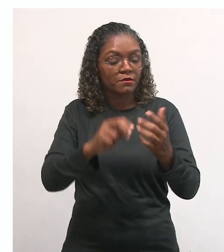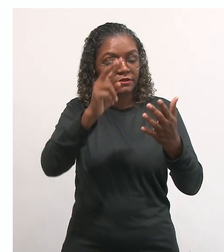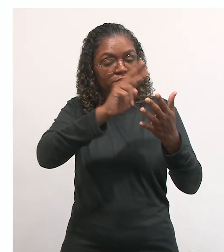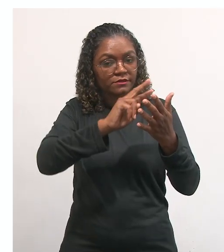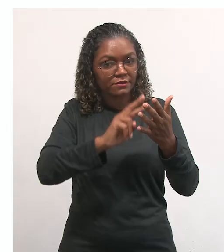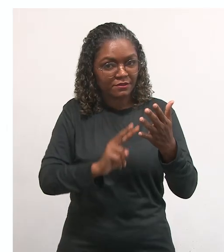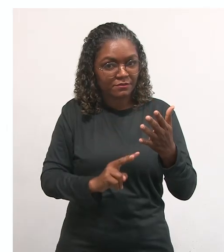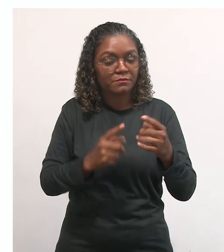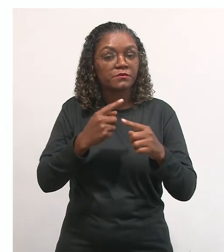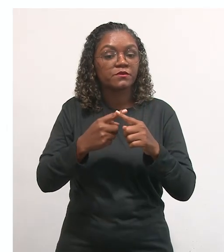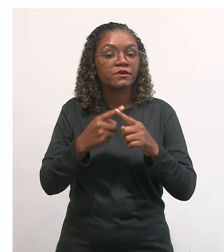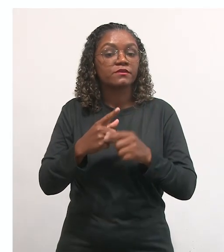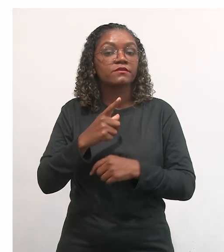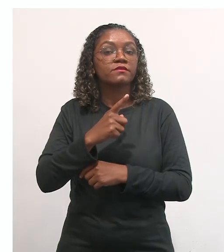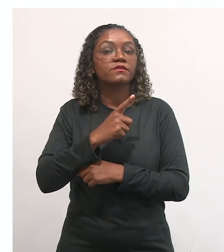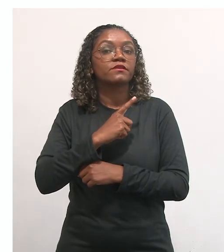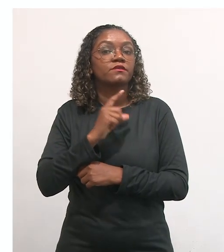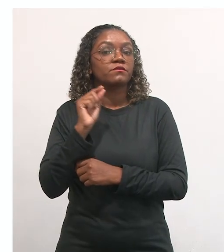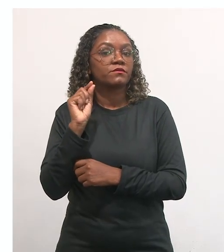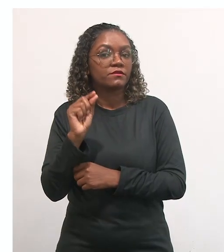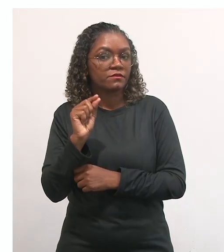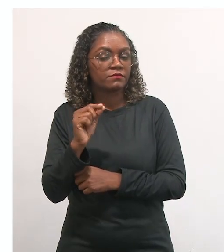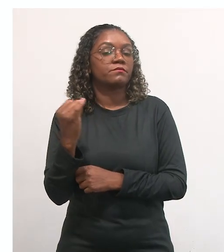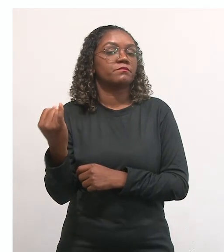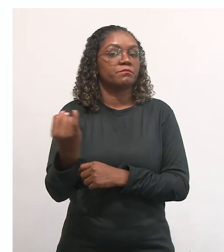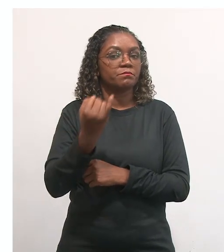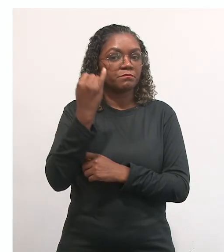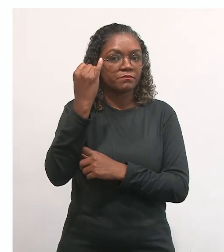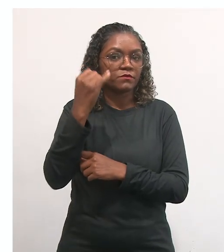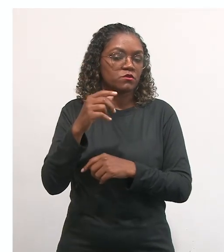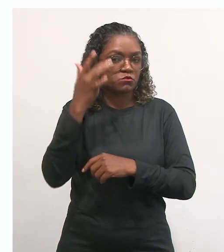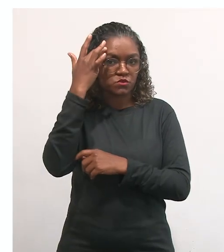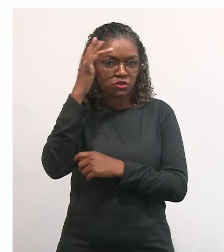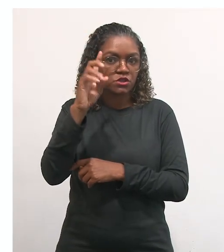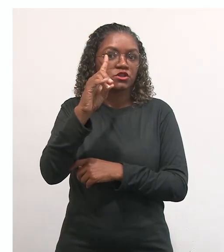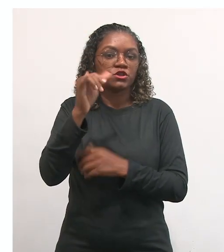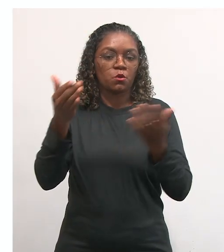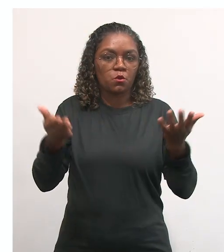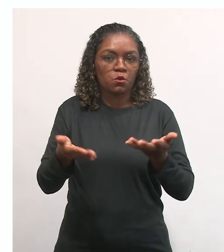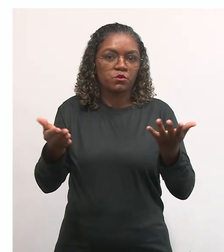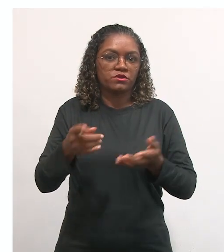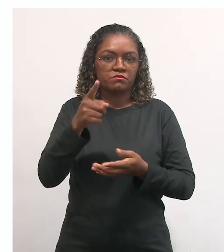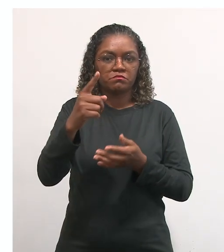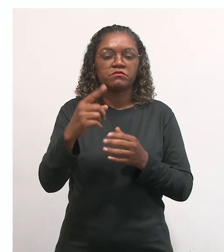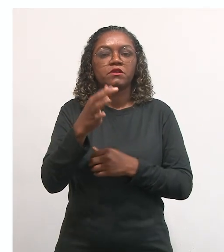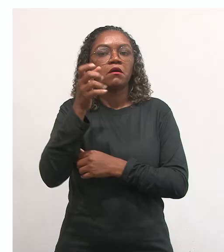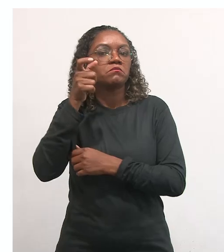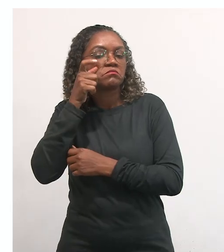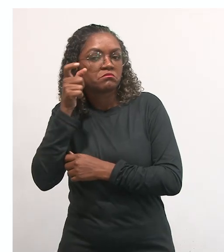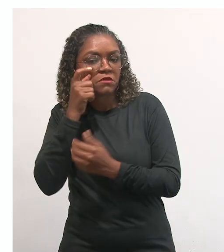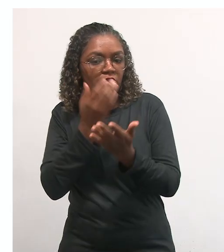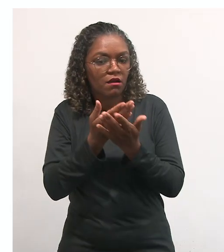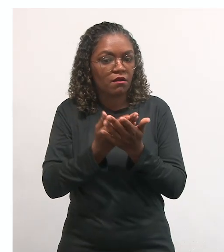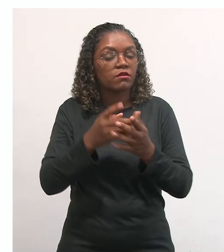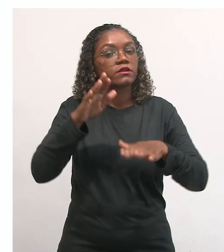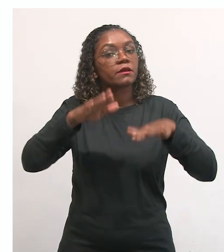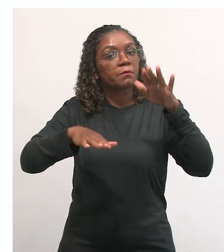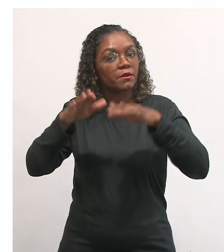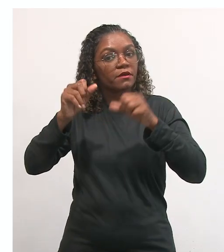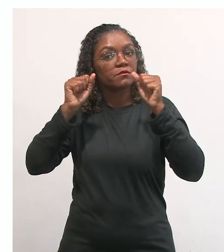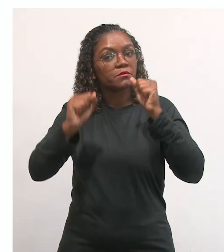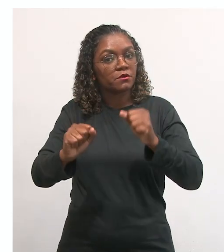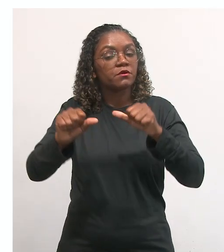é que você acessa porque esses eu não sei o dia que você está assistindo essa aula pode ser que tenha